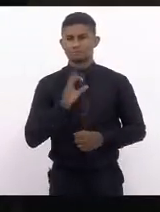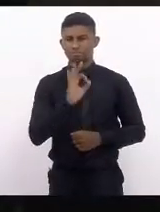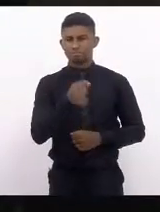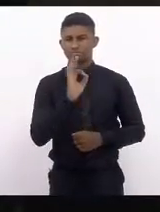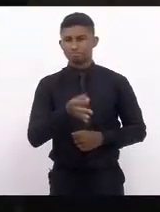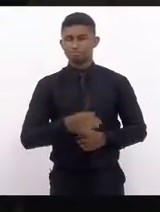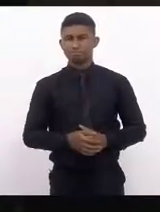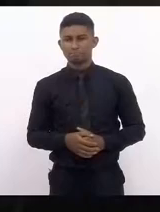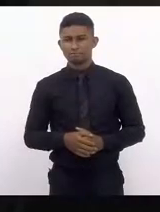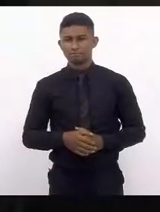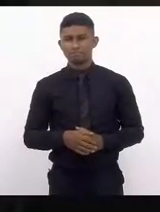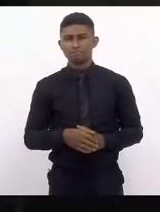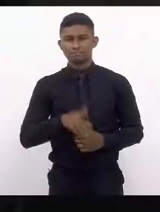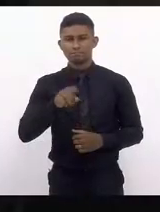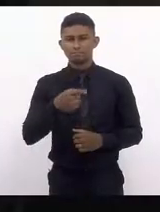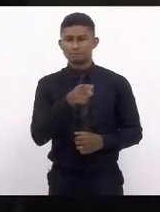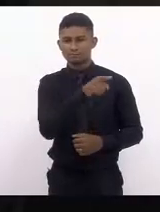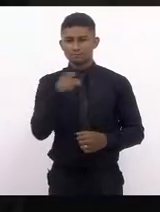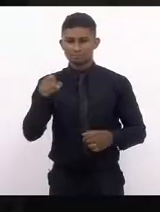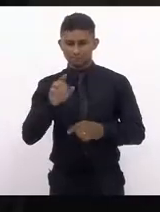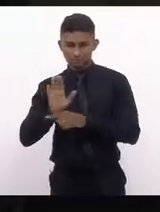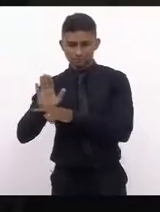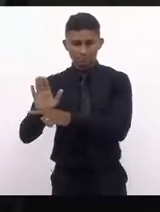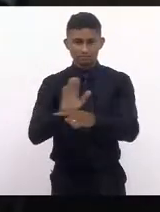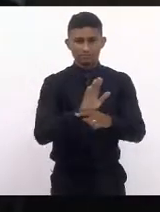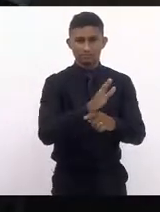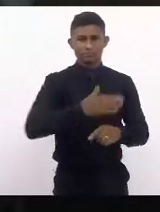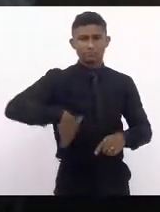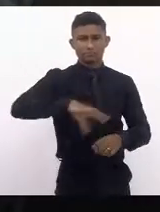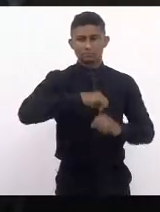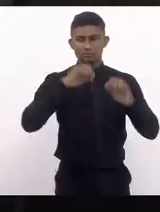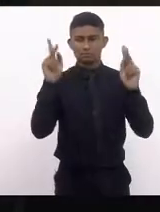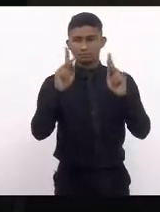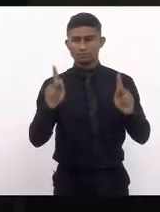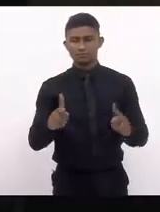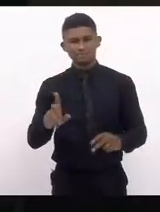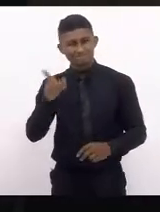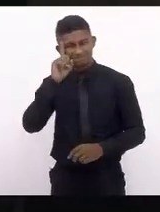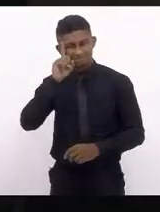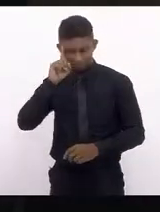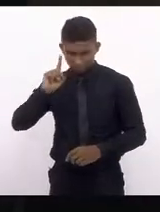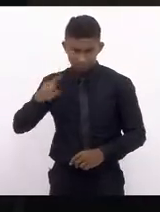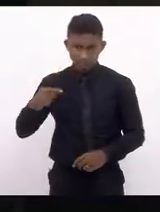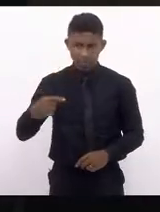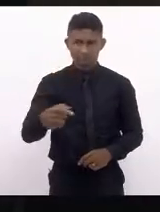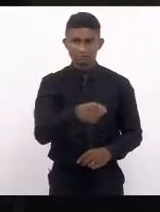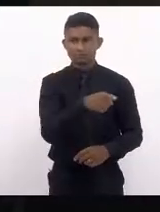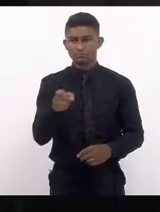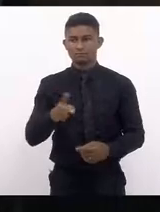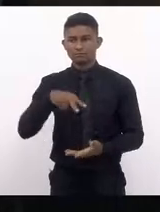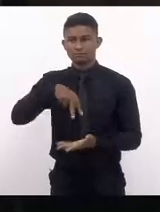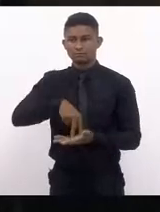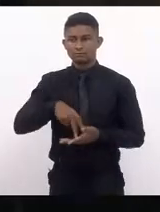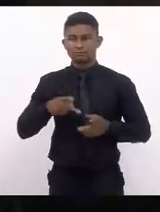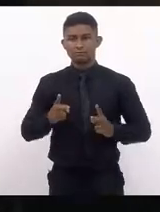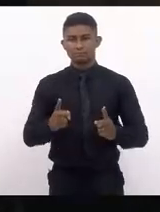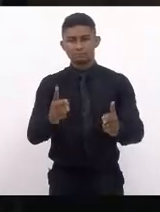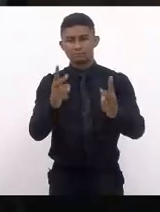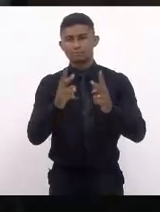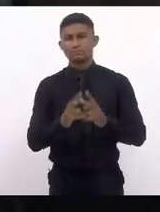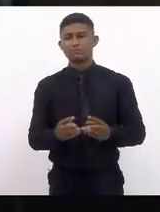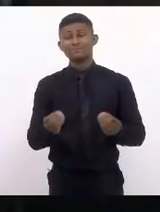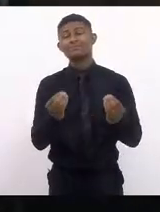entre a paz e o caos são eles que estão todo dia na frente de batalha Deputado rosenverg Reis